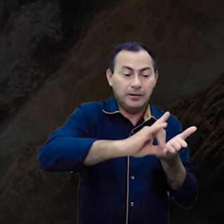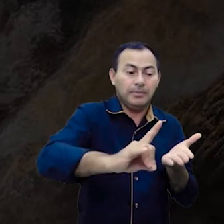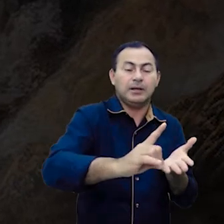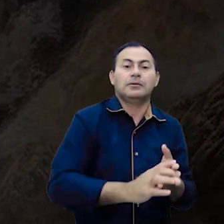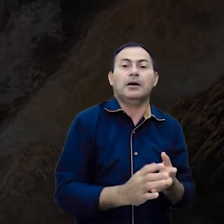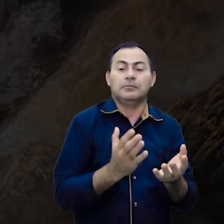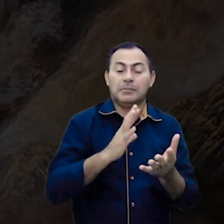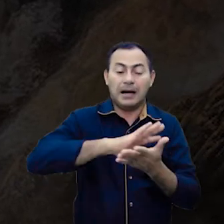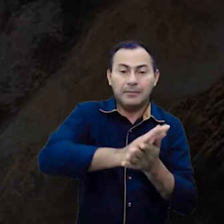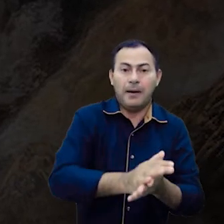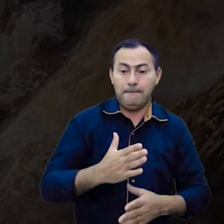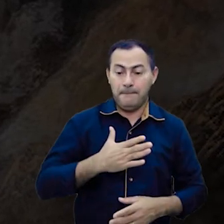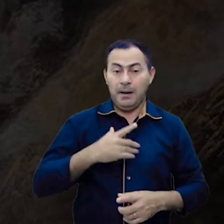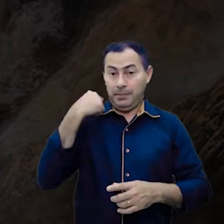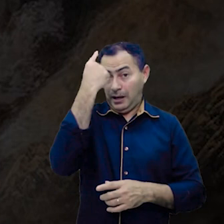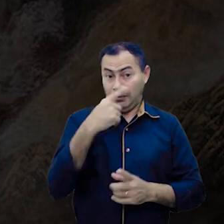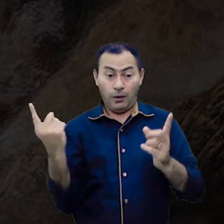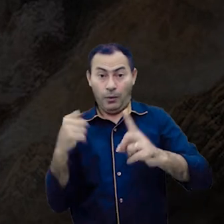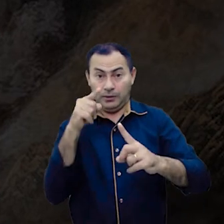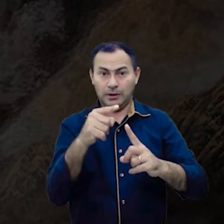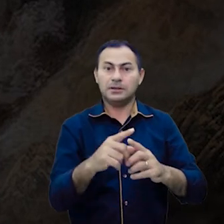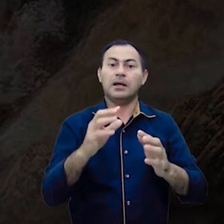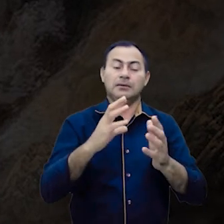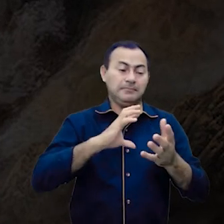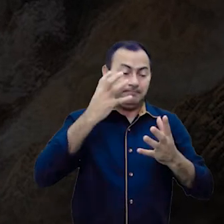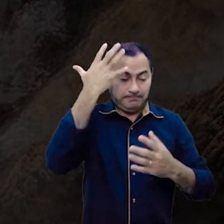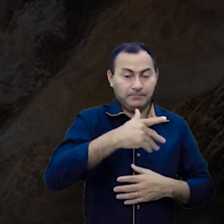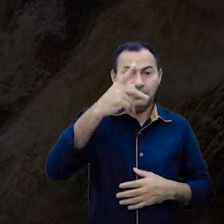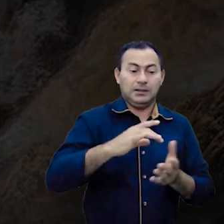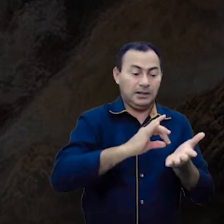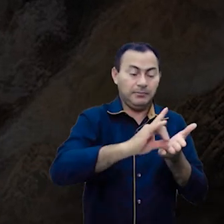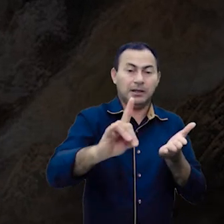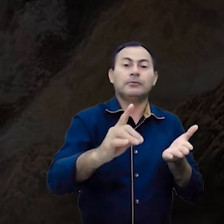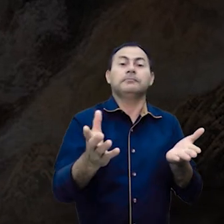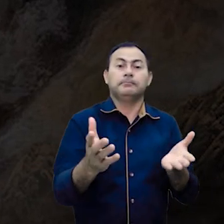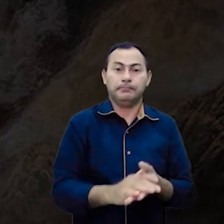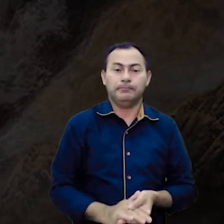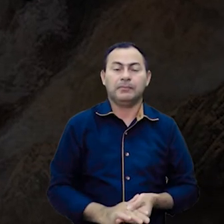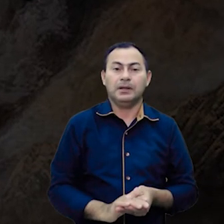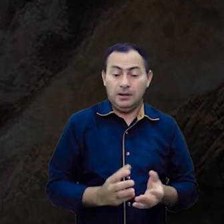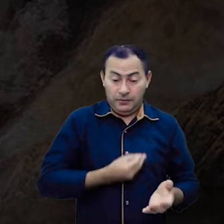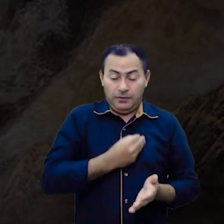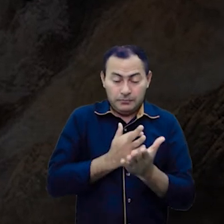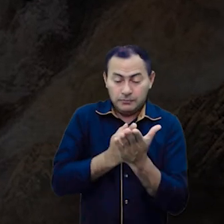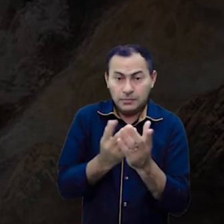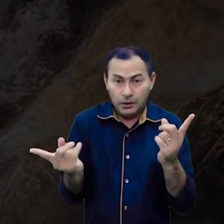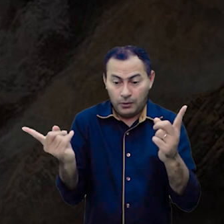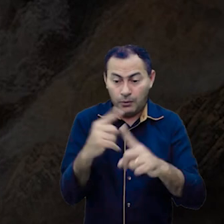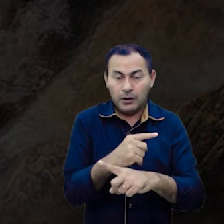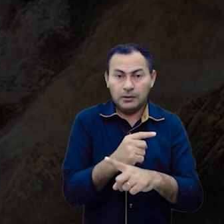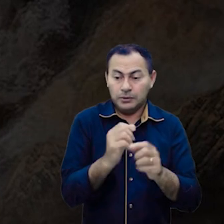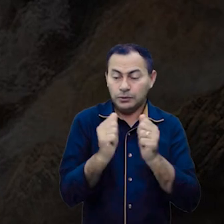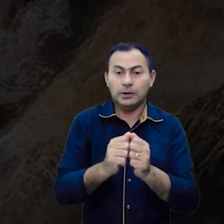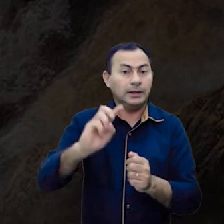semente os vossos inimigos a comerão porém a minha face contra vós e sereis feridos diante de vossos inimigos e se andares